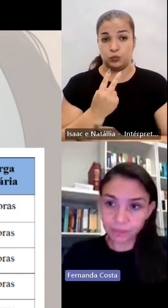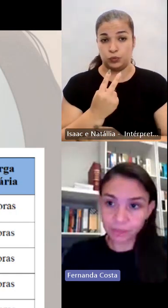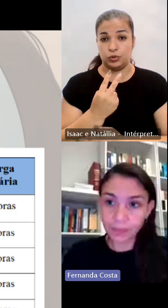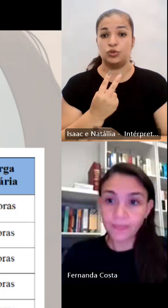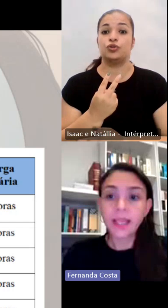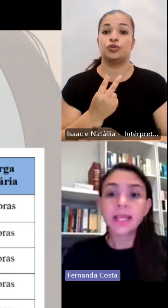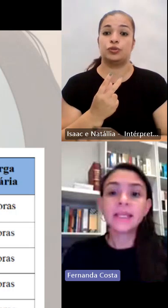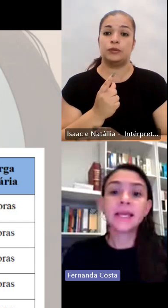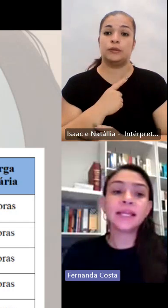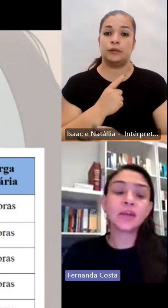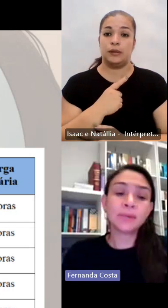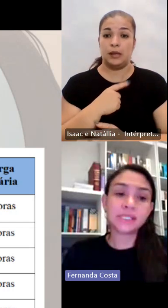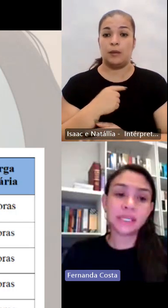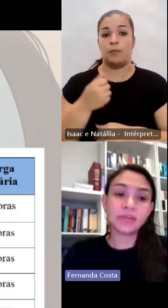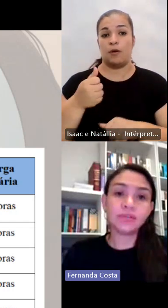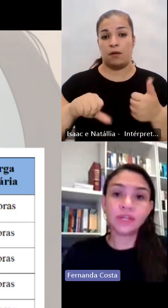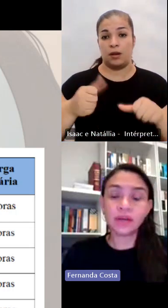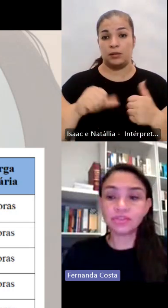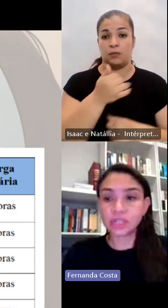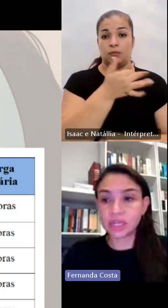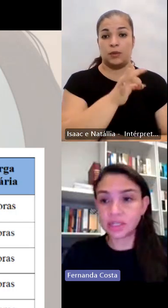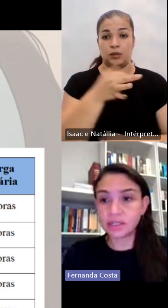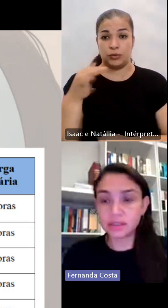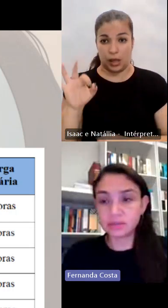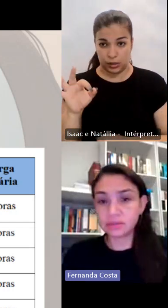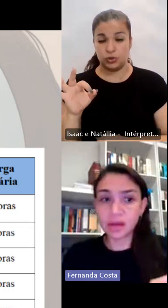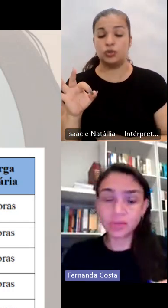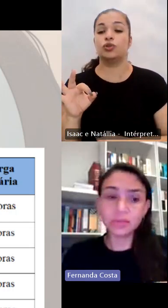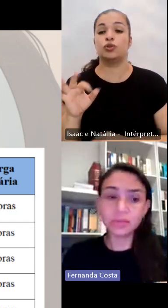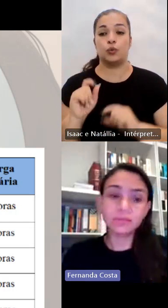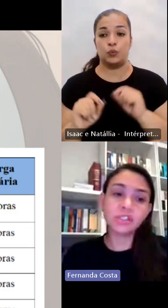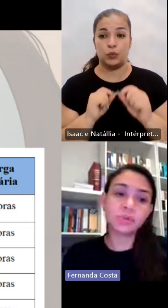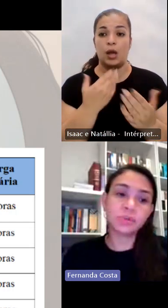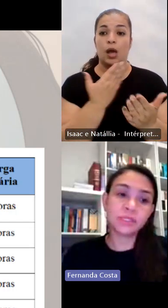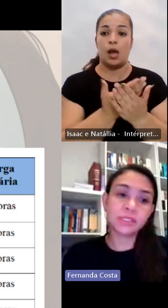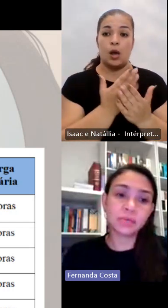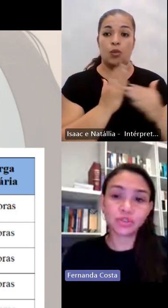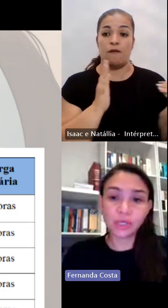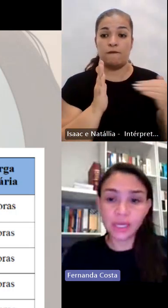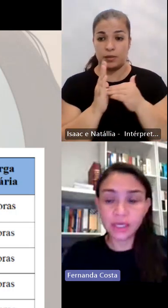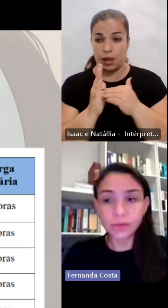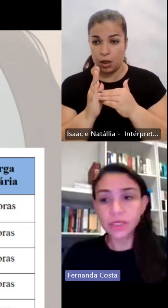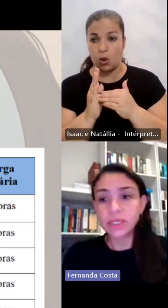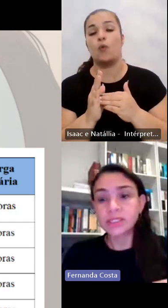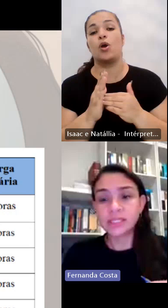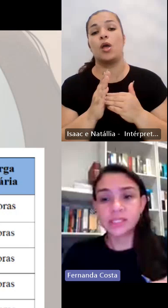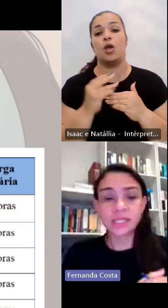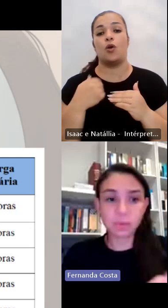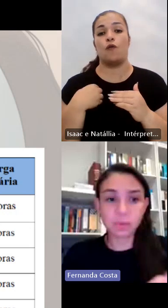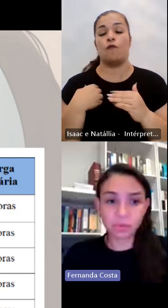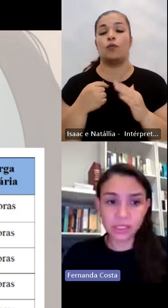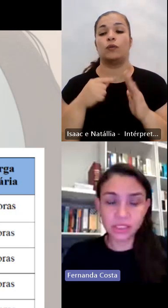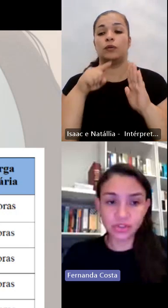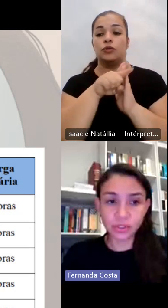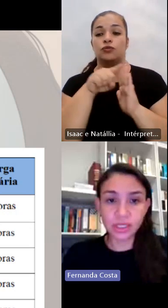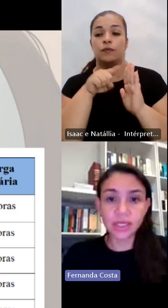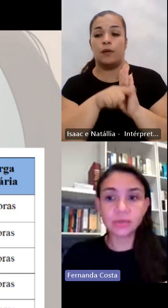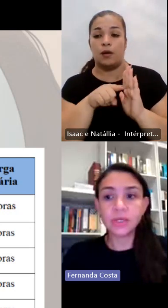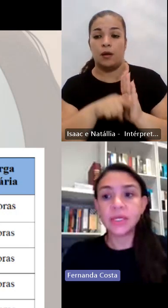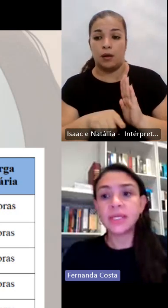pontos. E aí, o que eu pensei? No final de cada aula, vou disponibilizar um questionário, vocês respondem